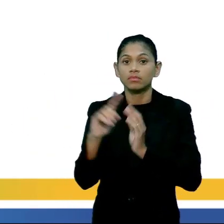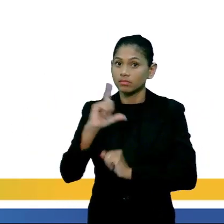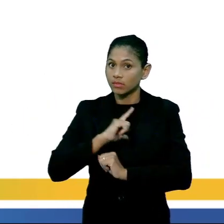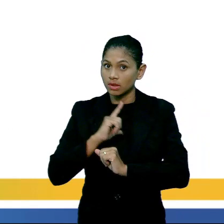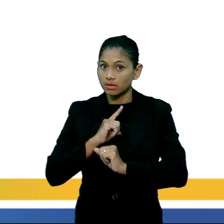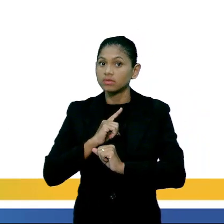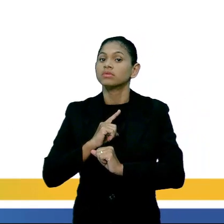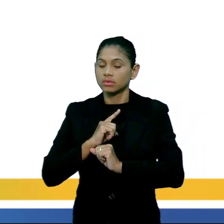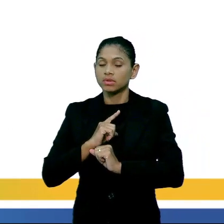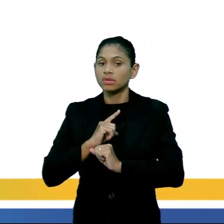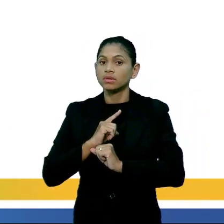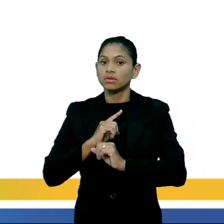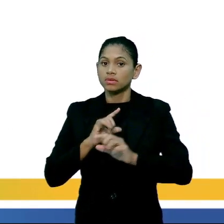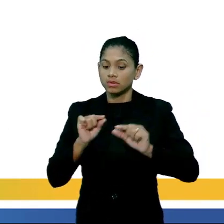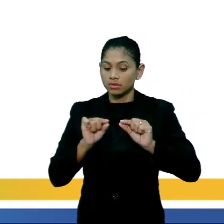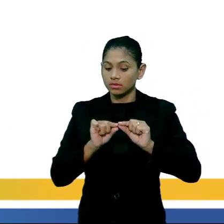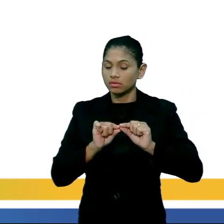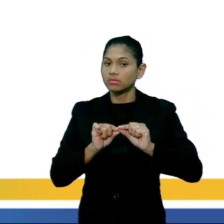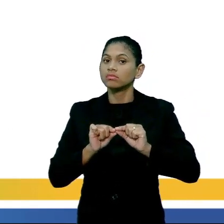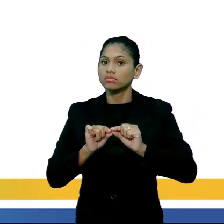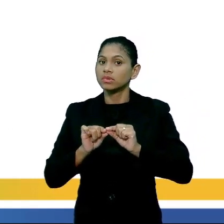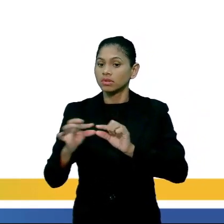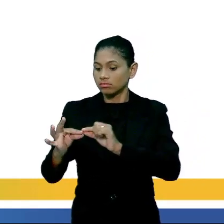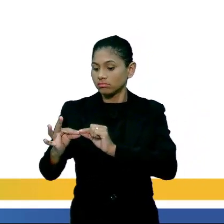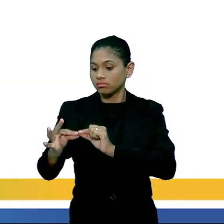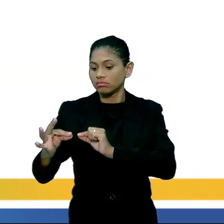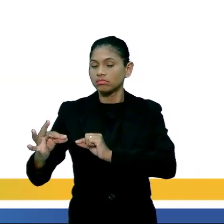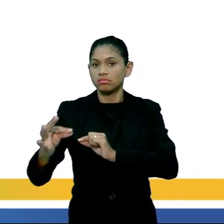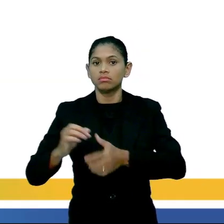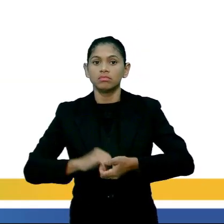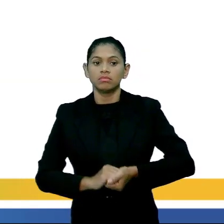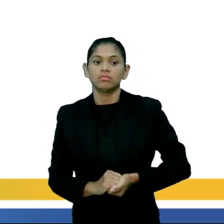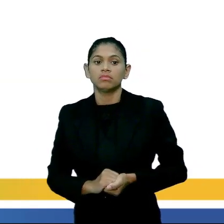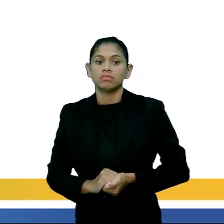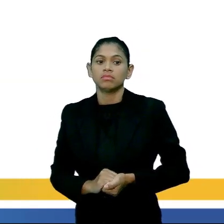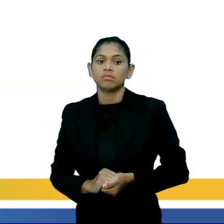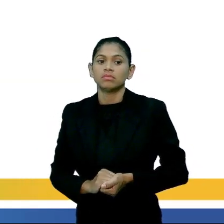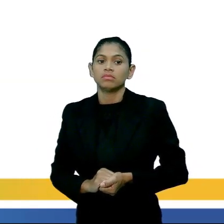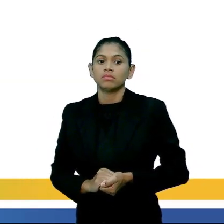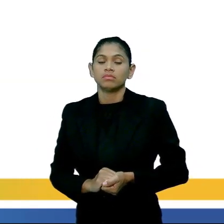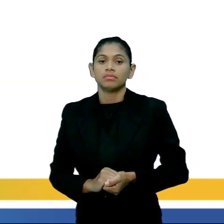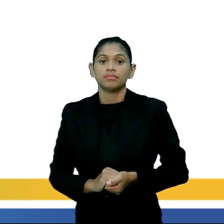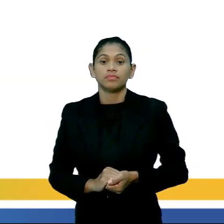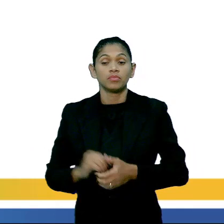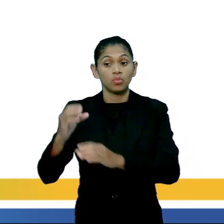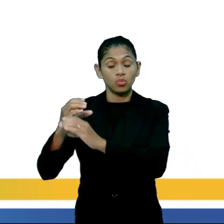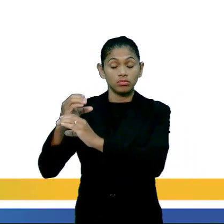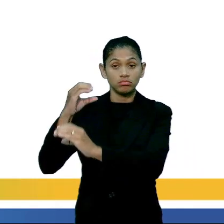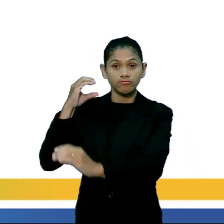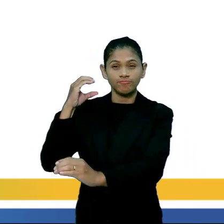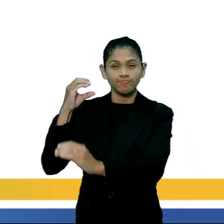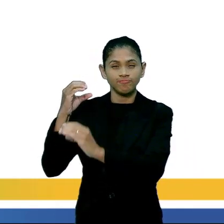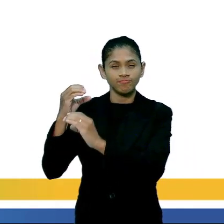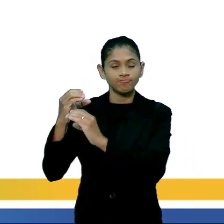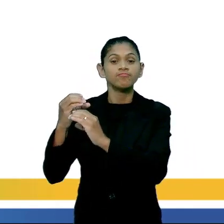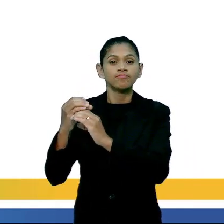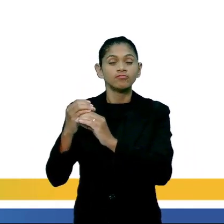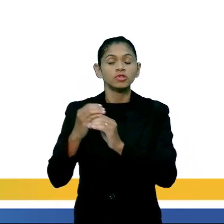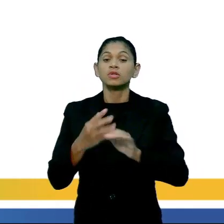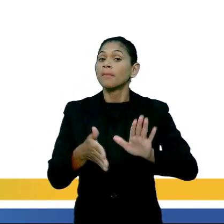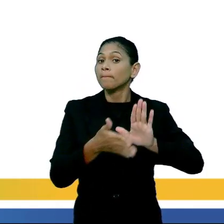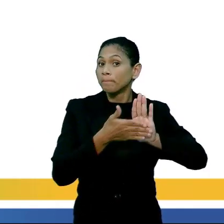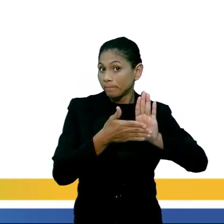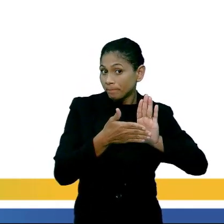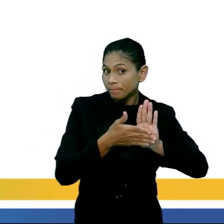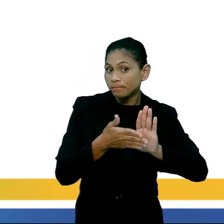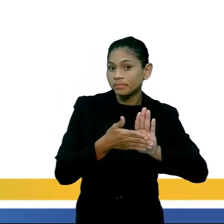30 centímetros, tá bom? Vamos continuar. Um arquiteto projeta um pergolado com